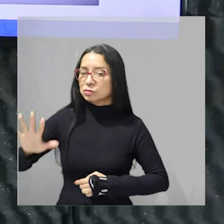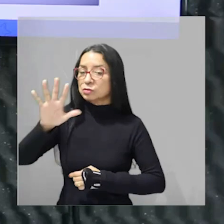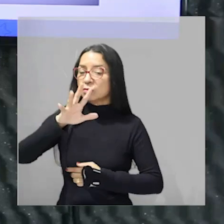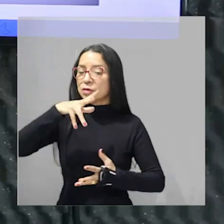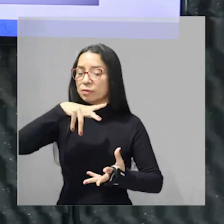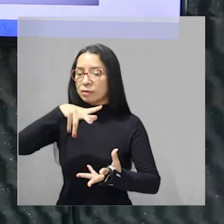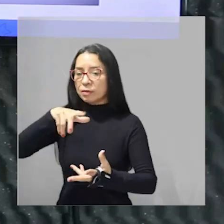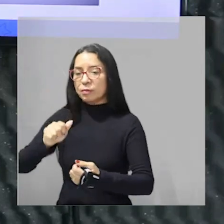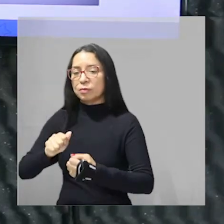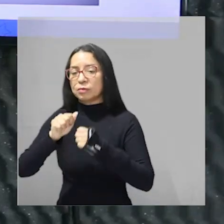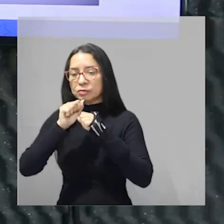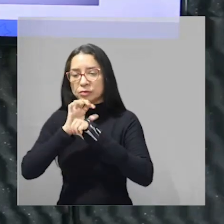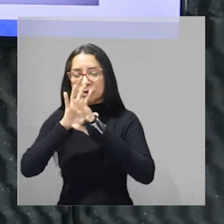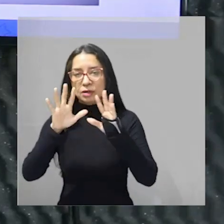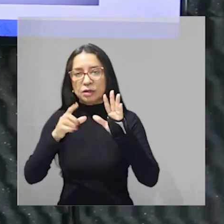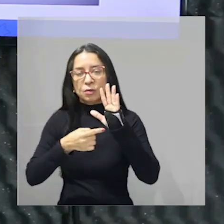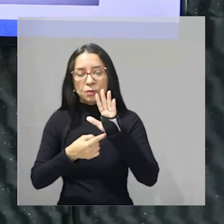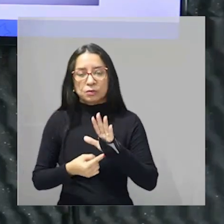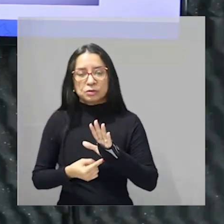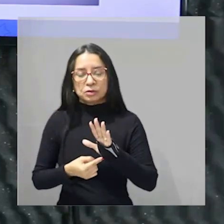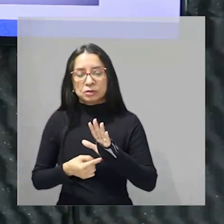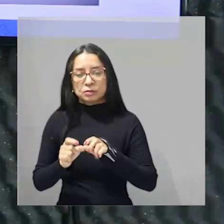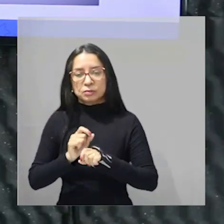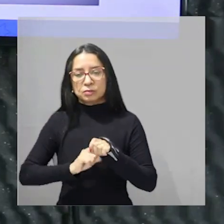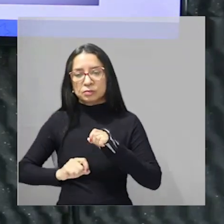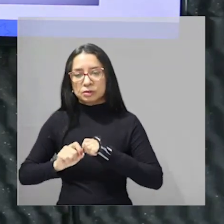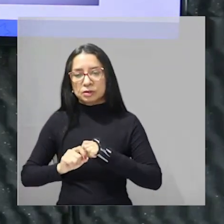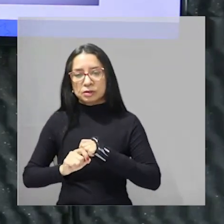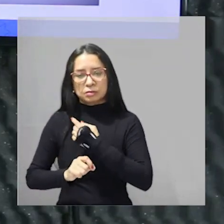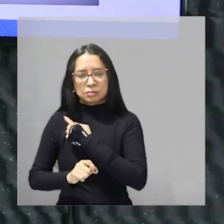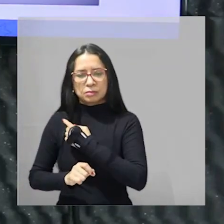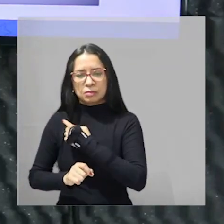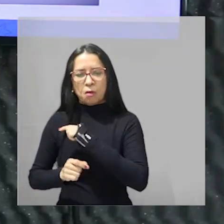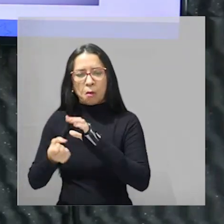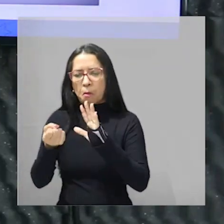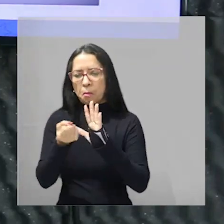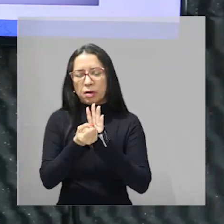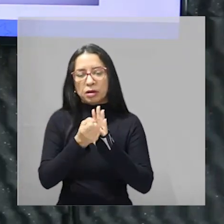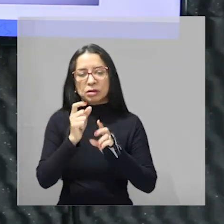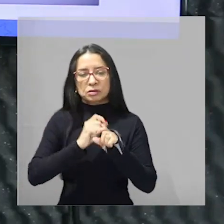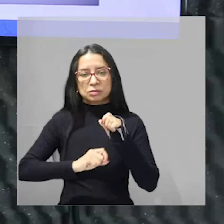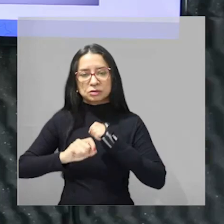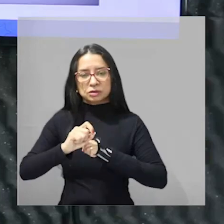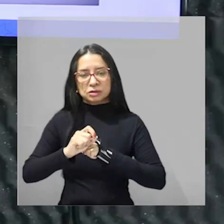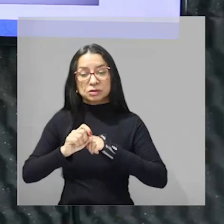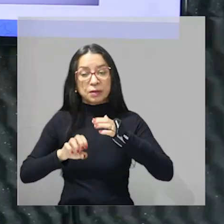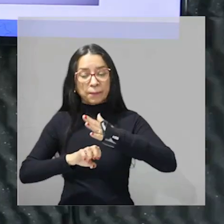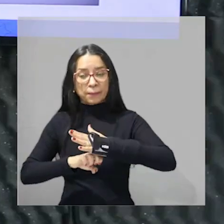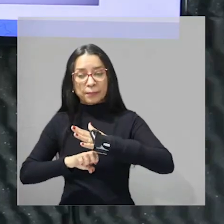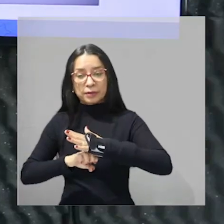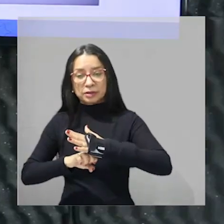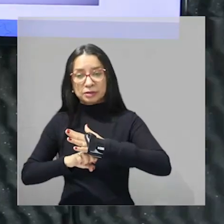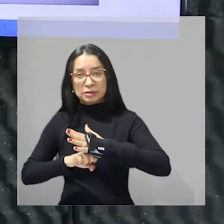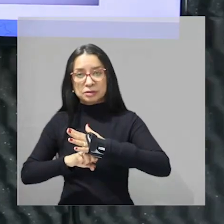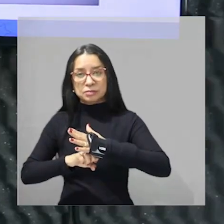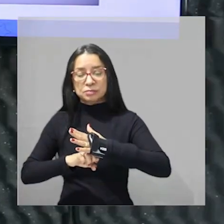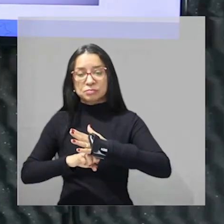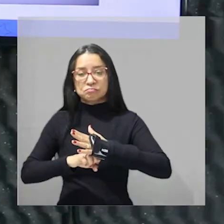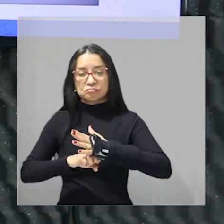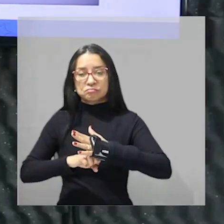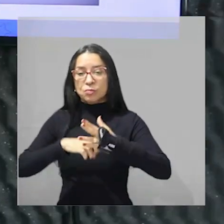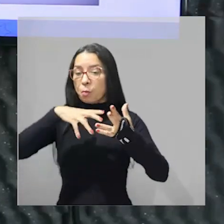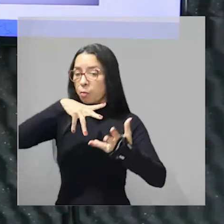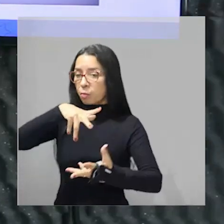aí mostrado, né, ilustrado, galera, por marcas. Né? Marcas de quê, Marcos? Marcas de empresas transnacionais.